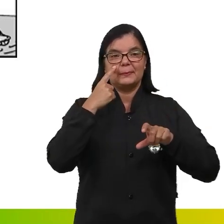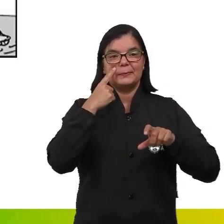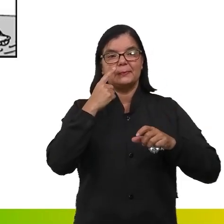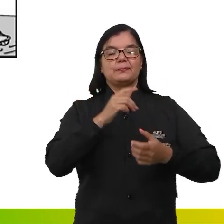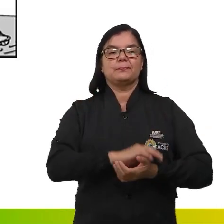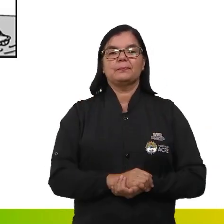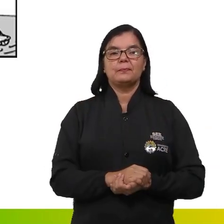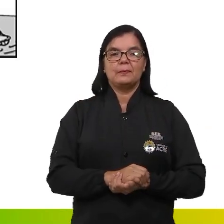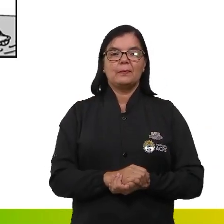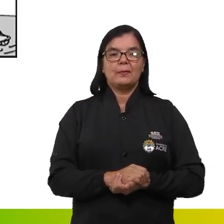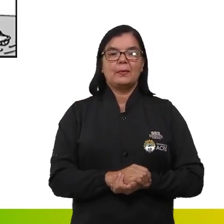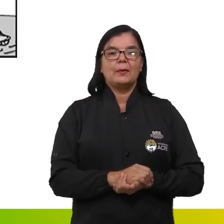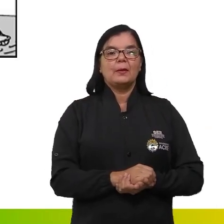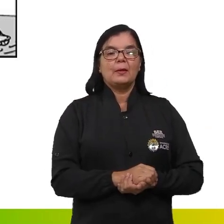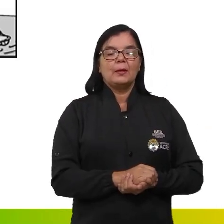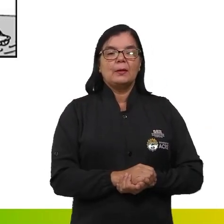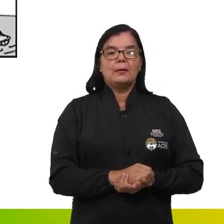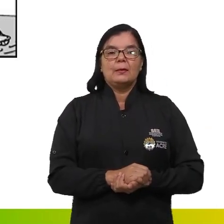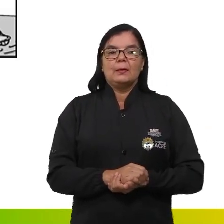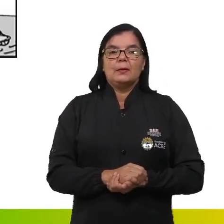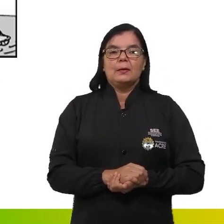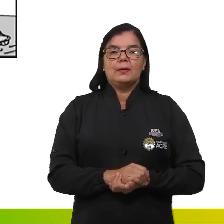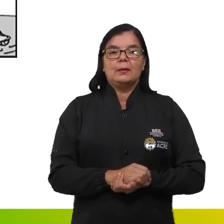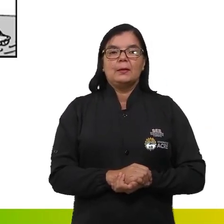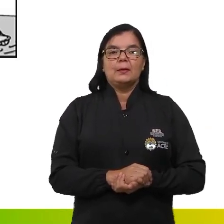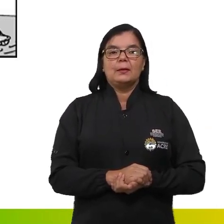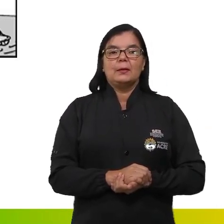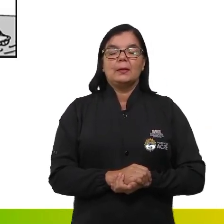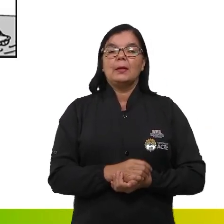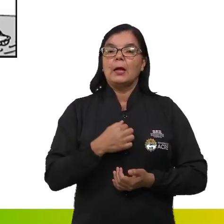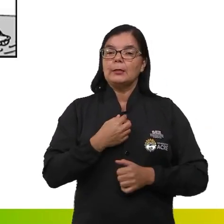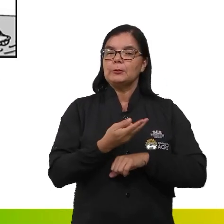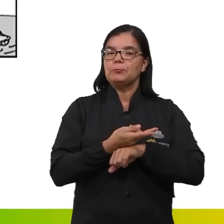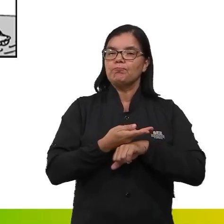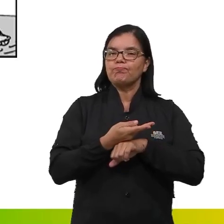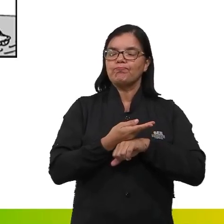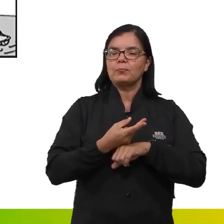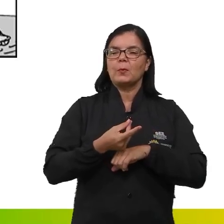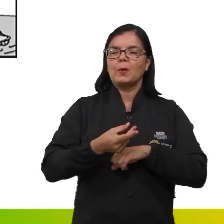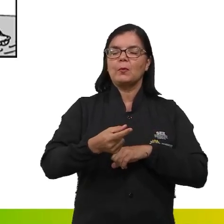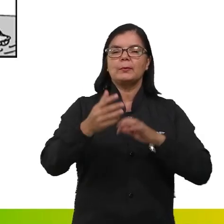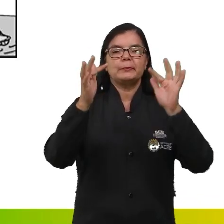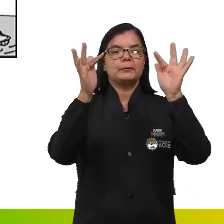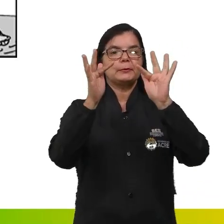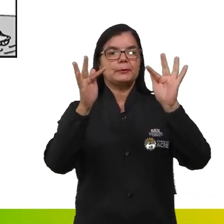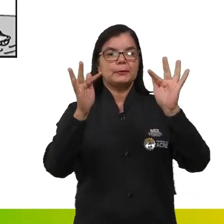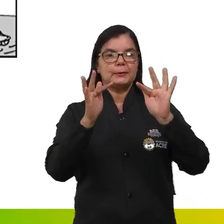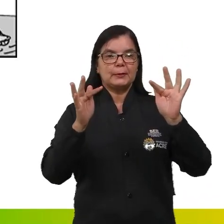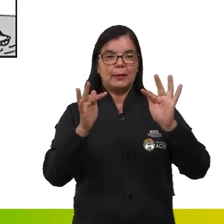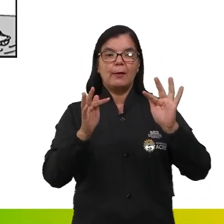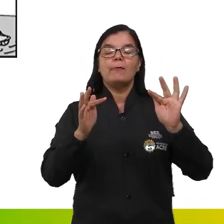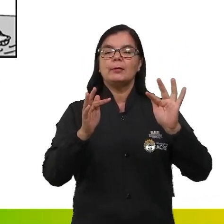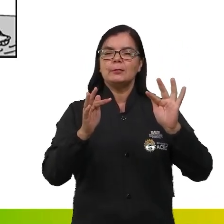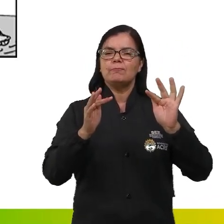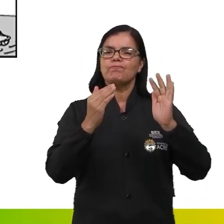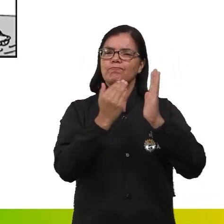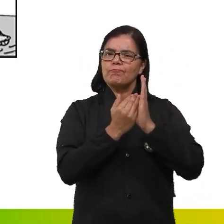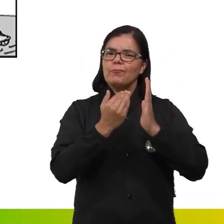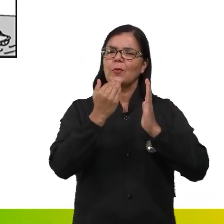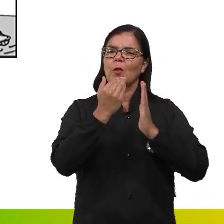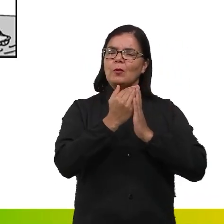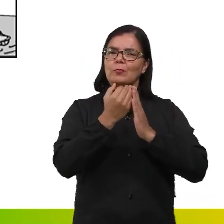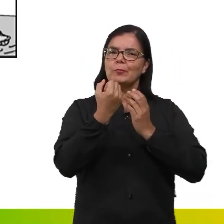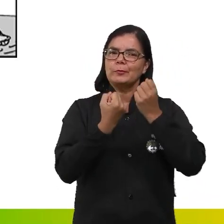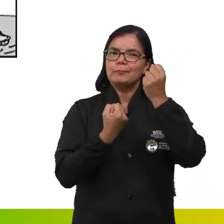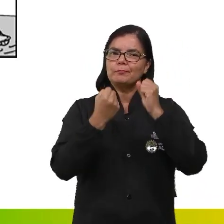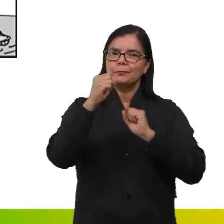à leitura. Diz assim: a busca eterna por felicidade fez crescer